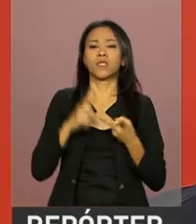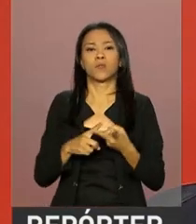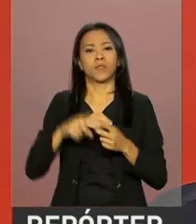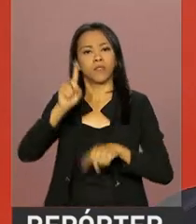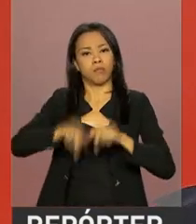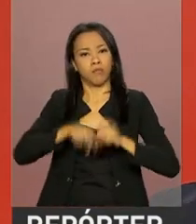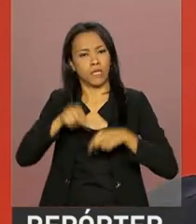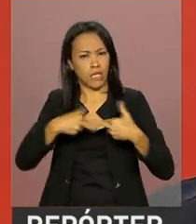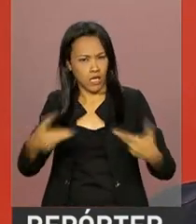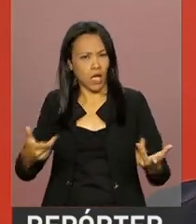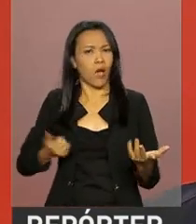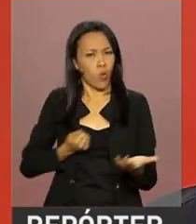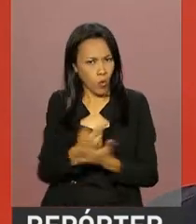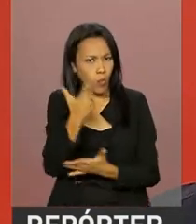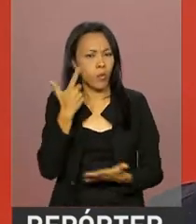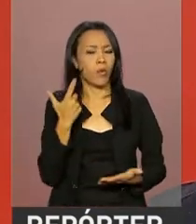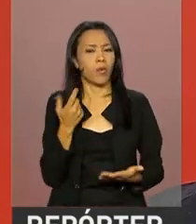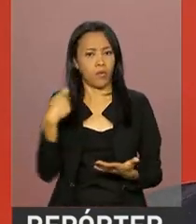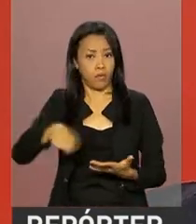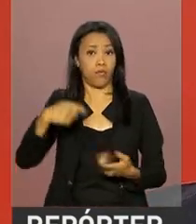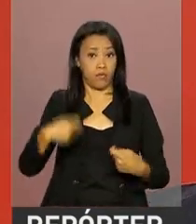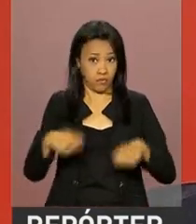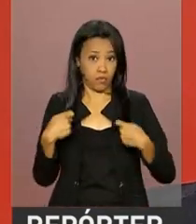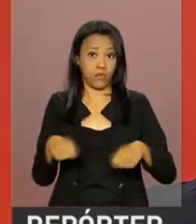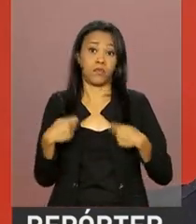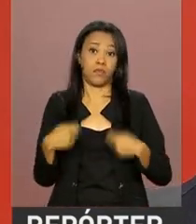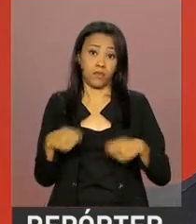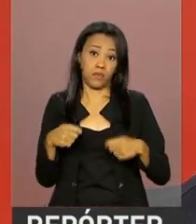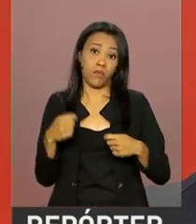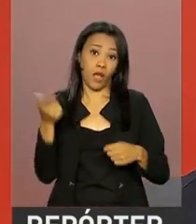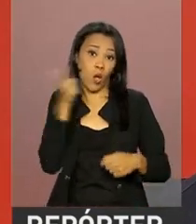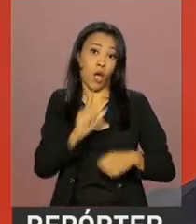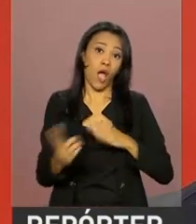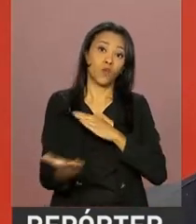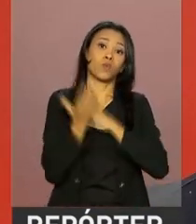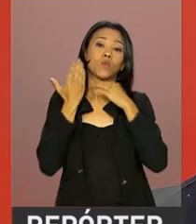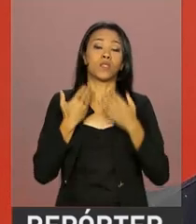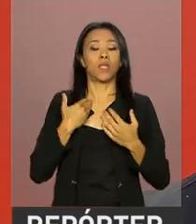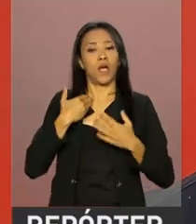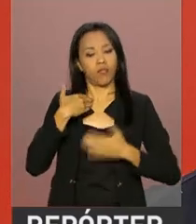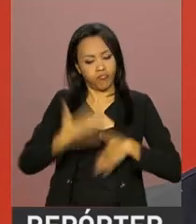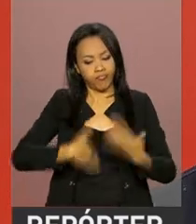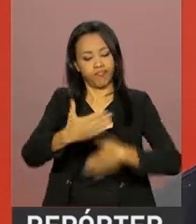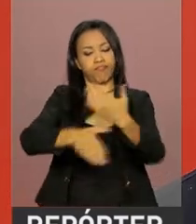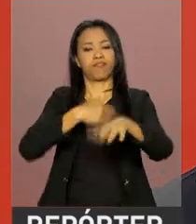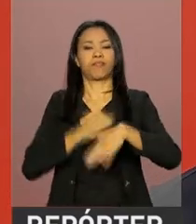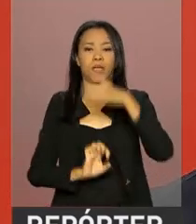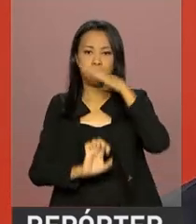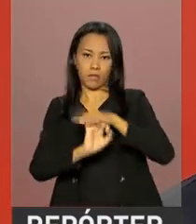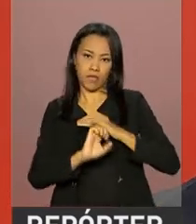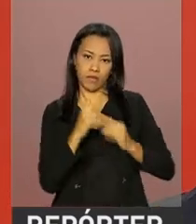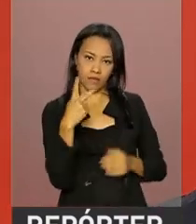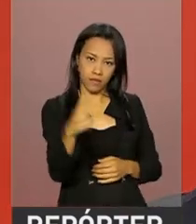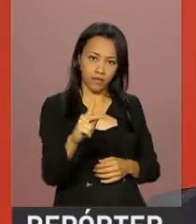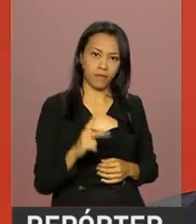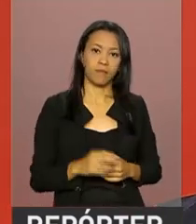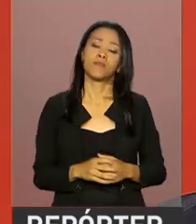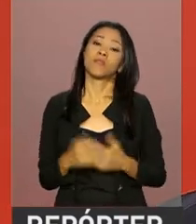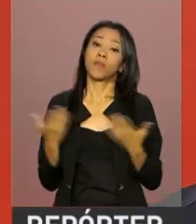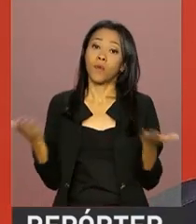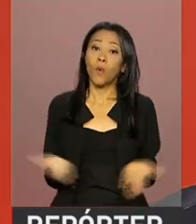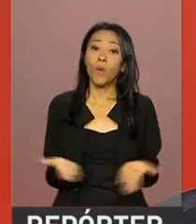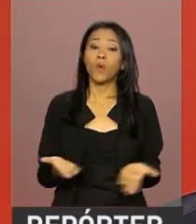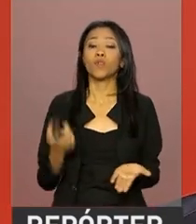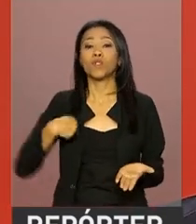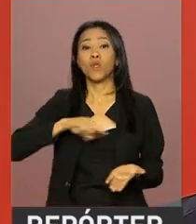adquiriu peças que que deram condições da gente aumentar e alavancar o negócio da forma que tá crescendo hoje hoje já